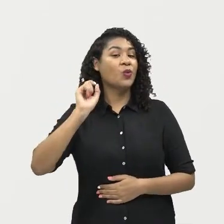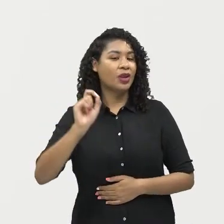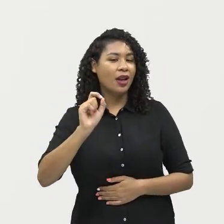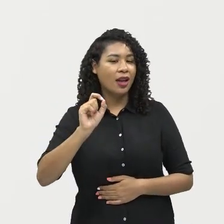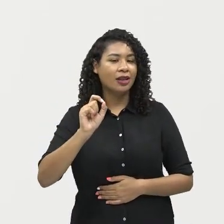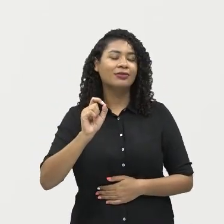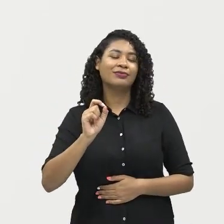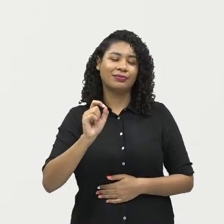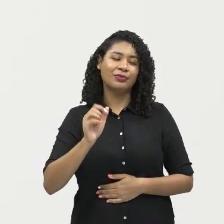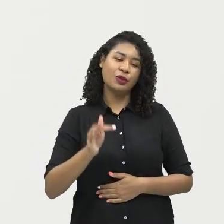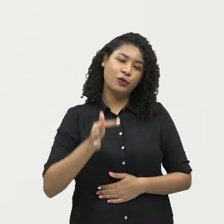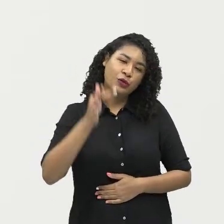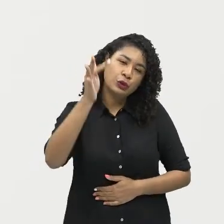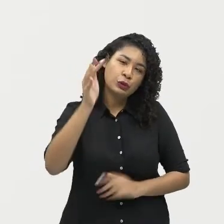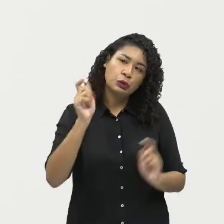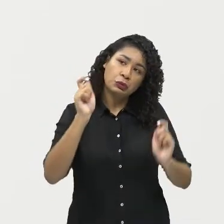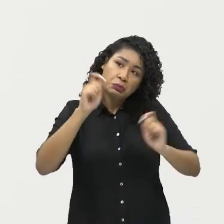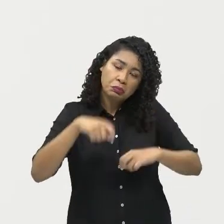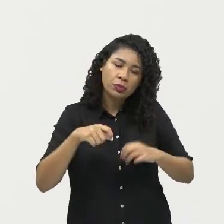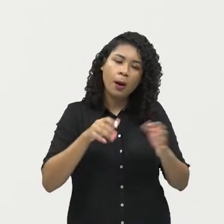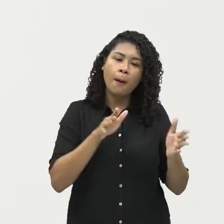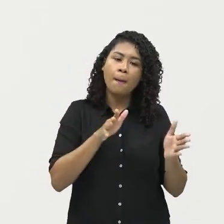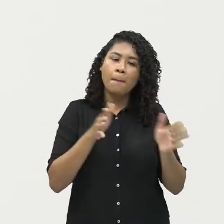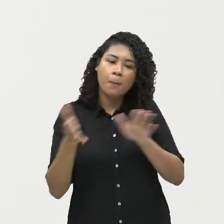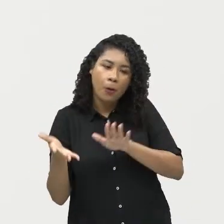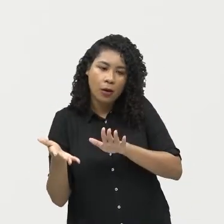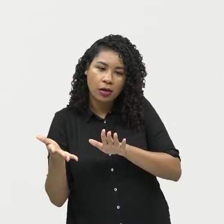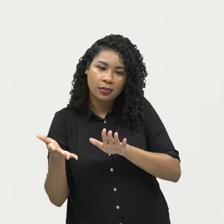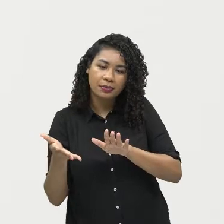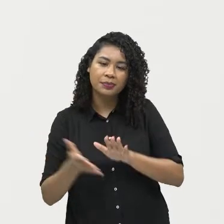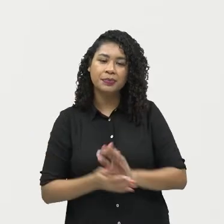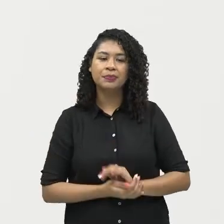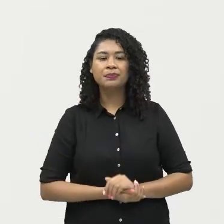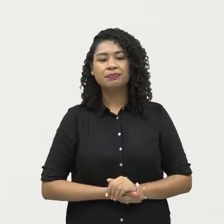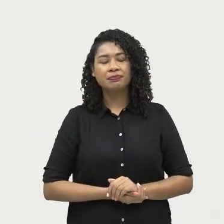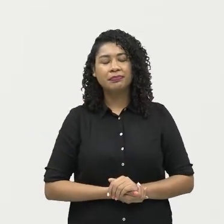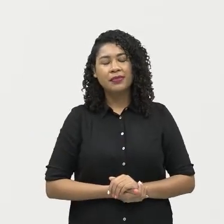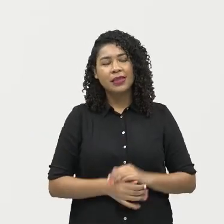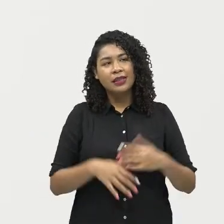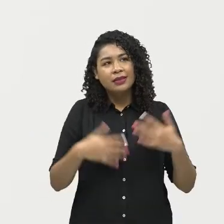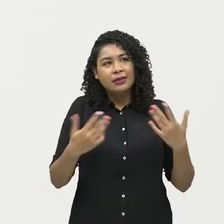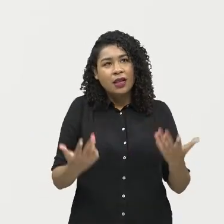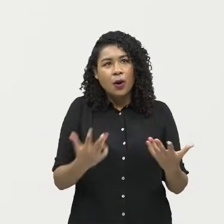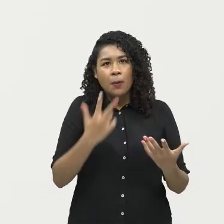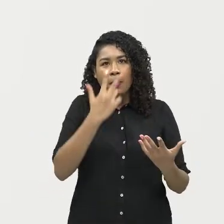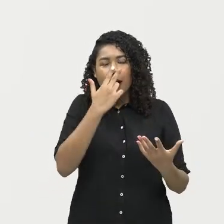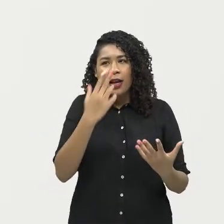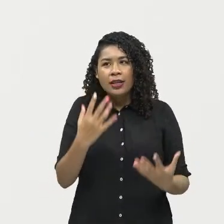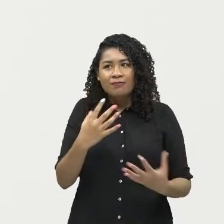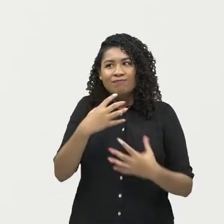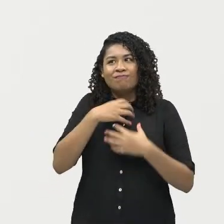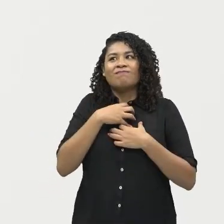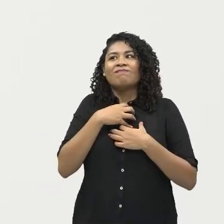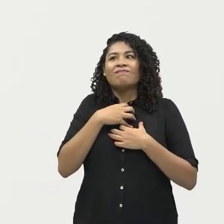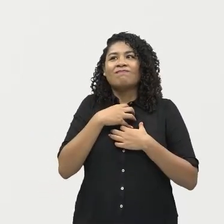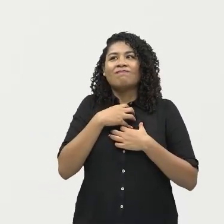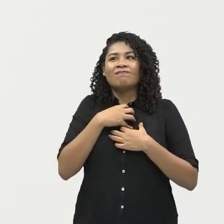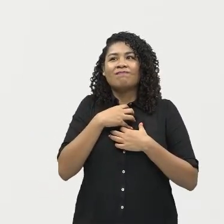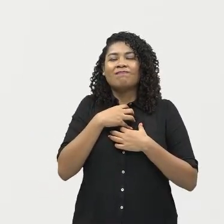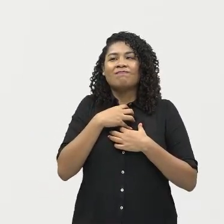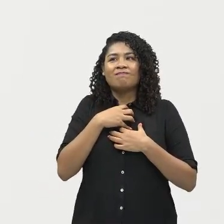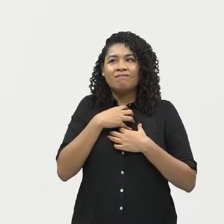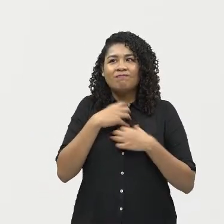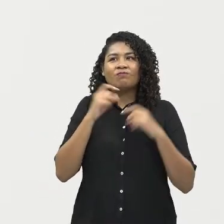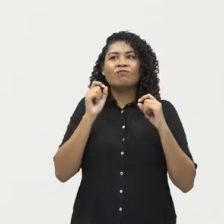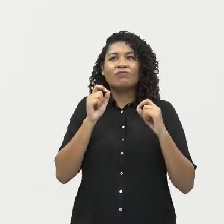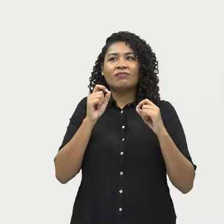ela de certa forma, ela me faz ter esta ligação com